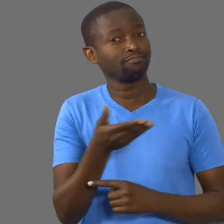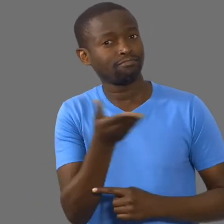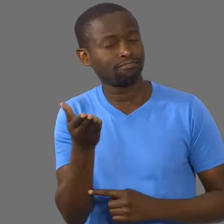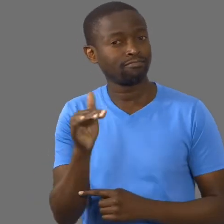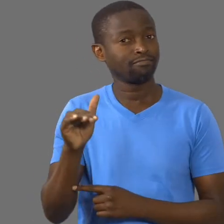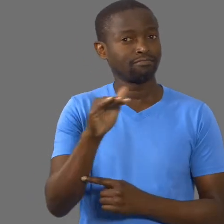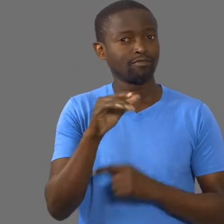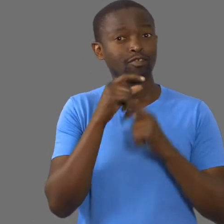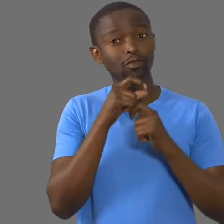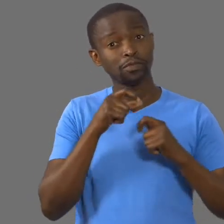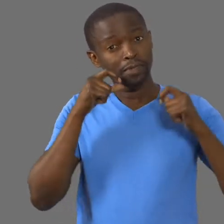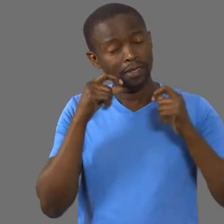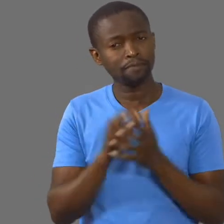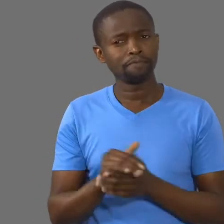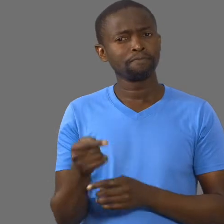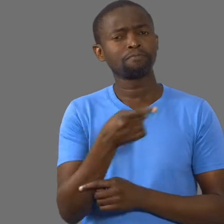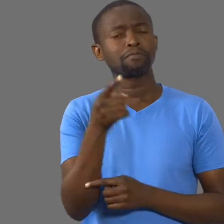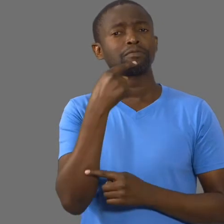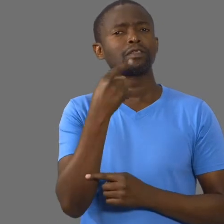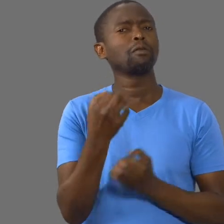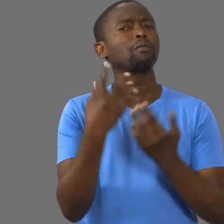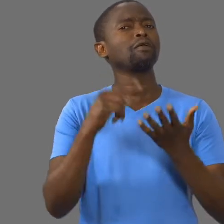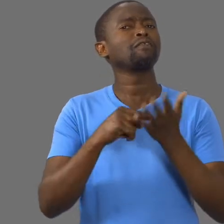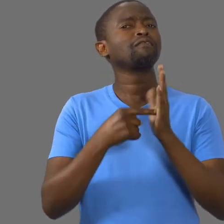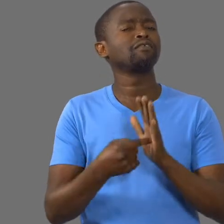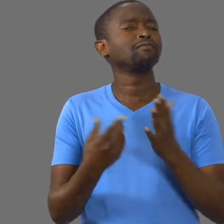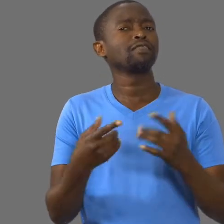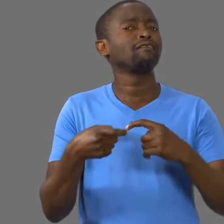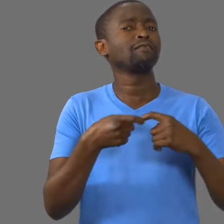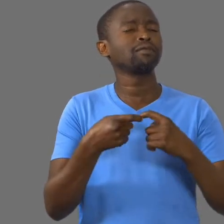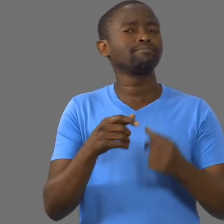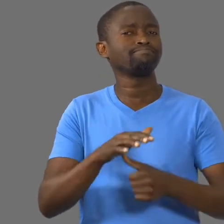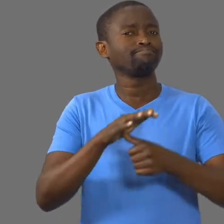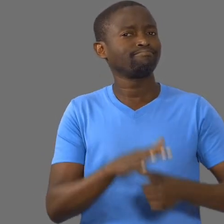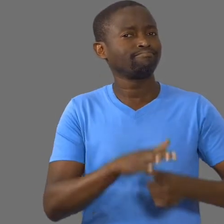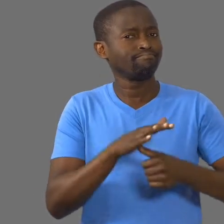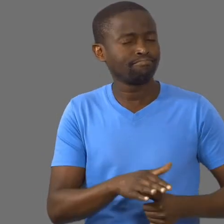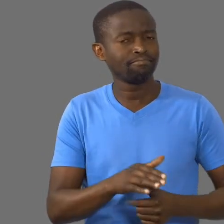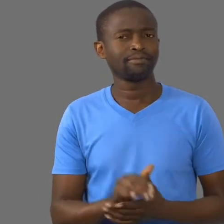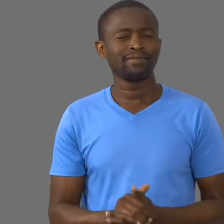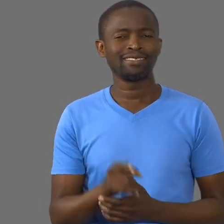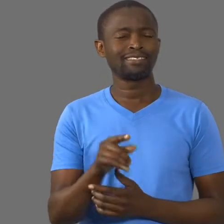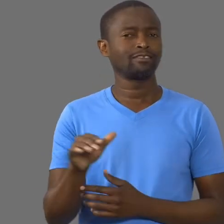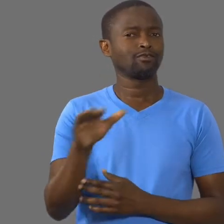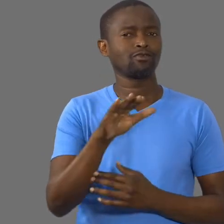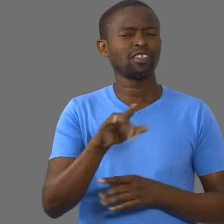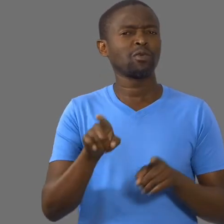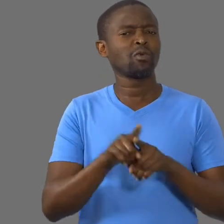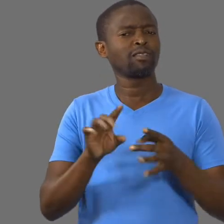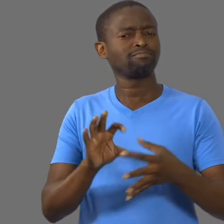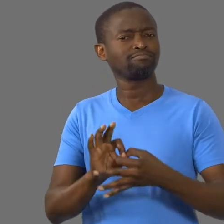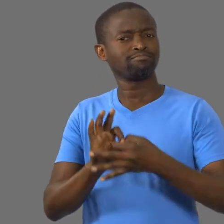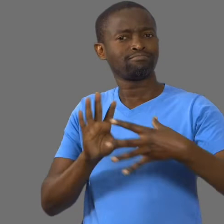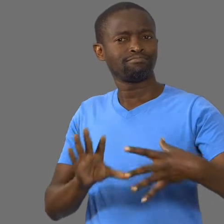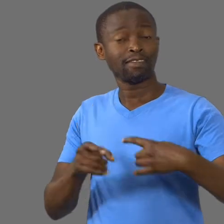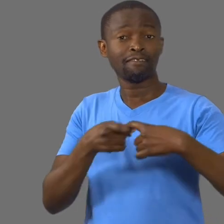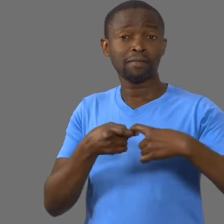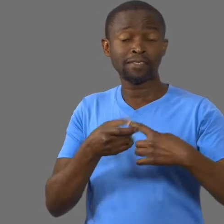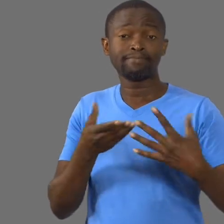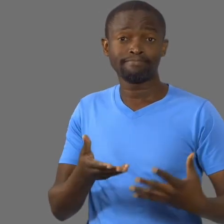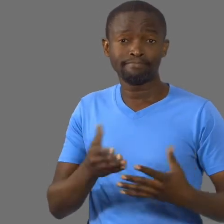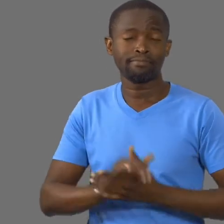famílias moçambicanas. Elas consideram que o estigma que sofrem na sociedade muitas vezes é consequência